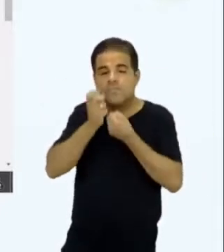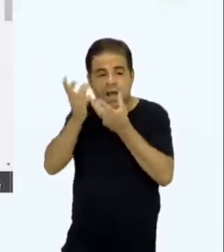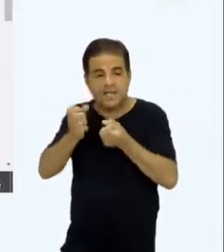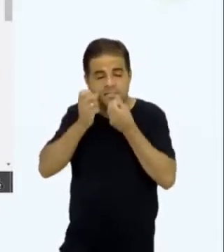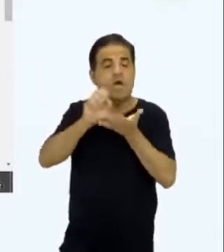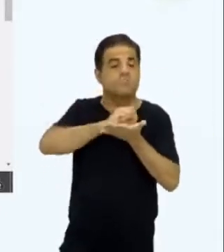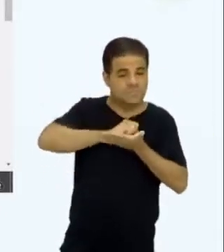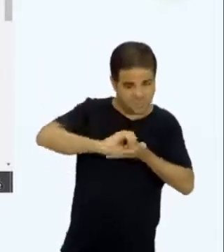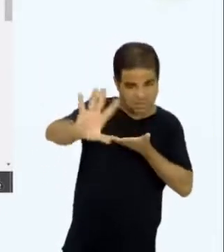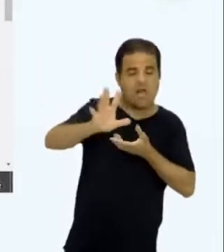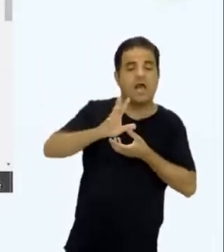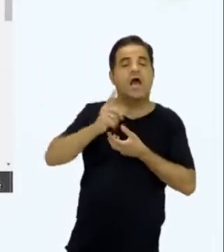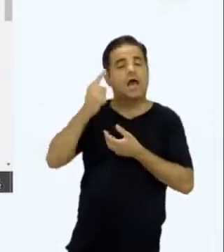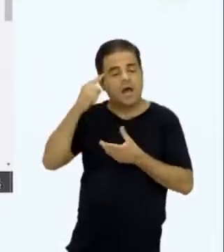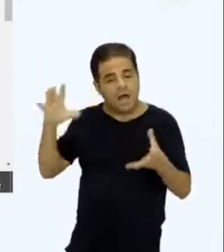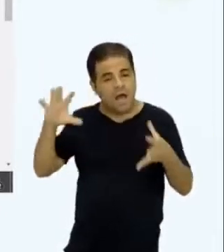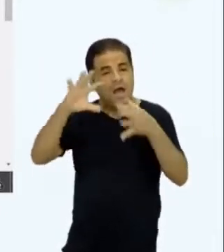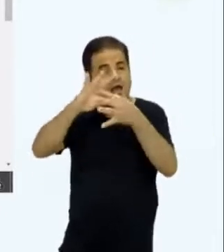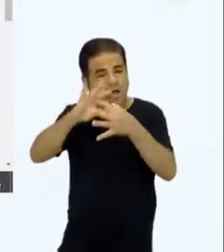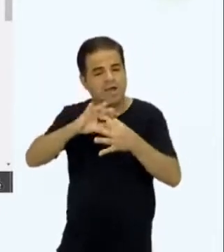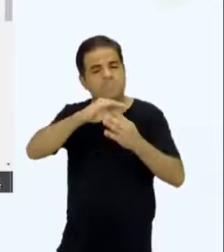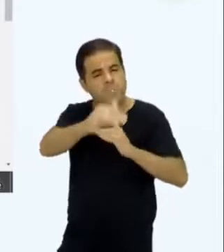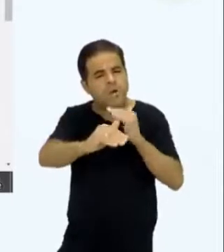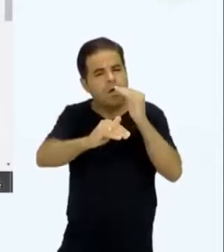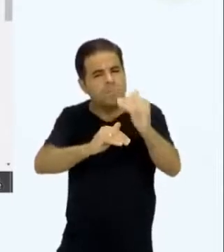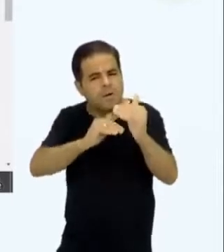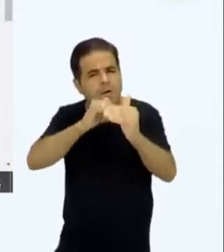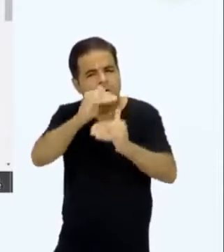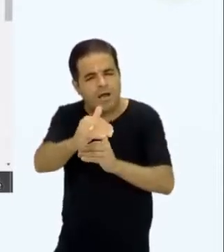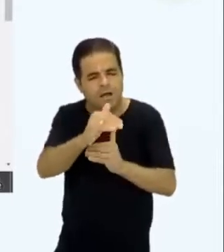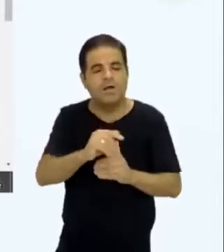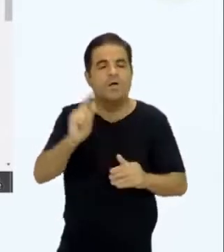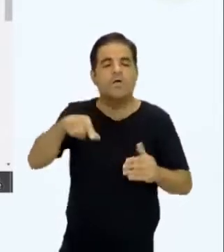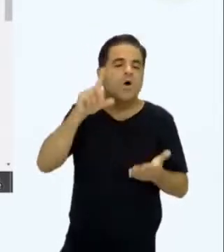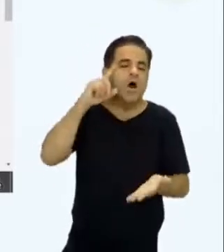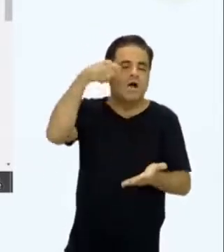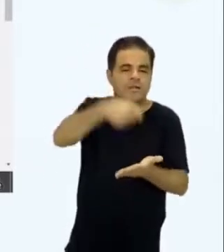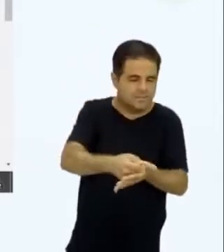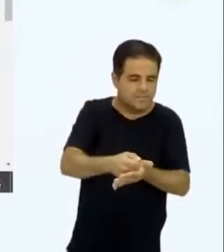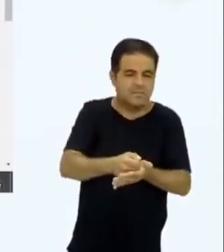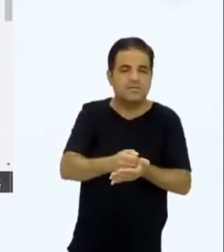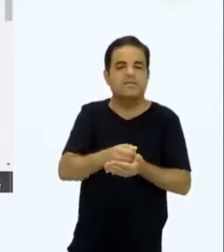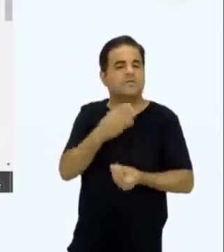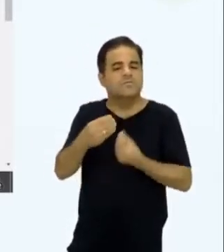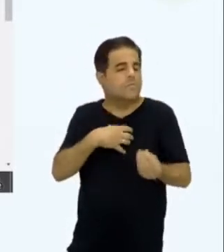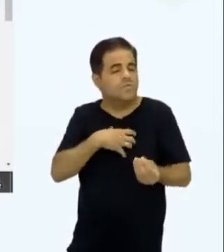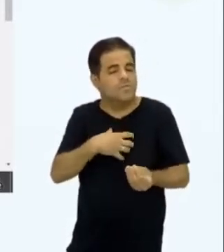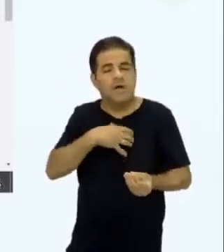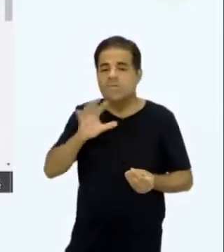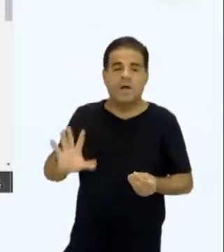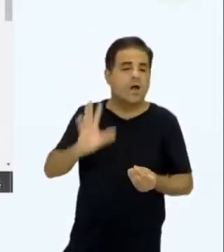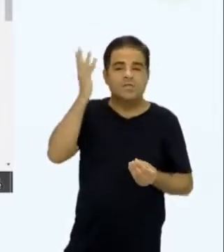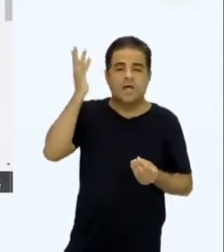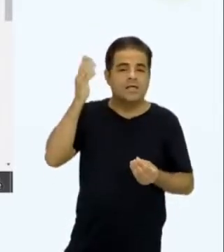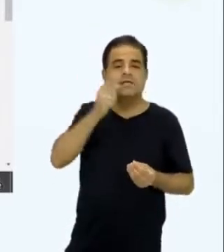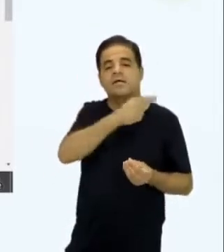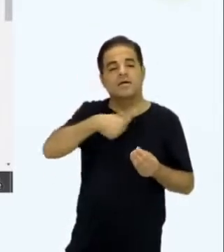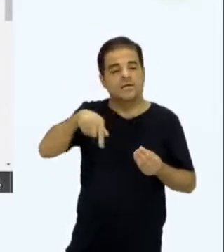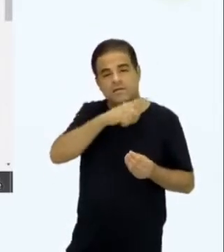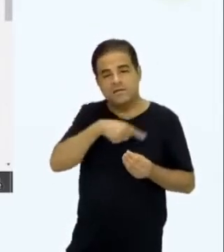sair daqui para ele ligar gradativamente. Quem vai determinar de que forma vai acontecer é o